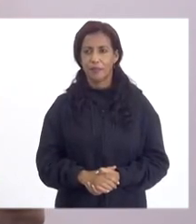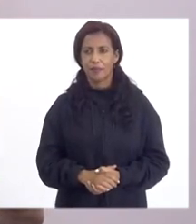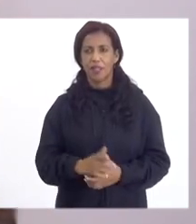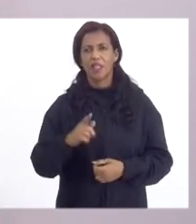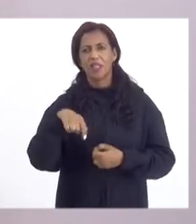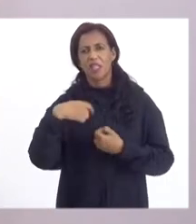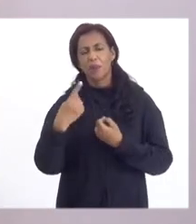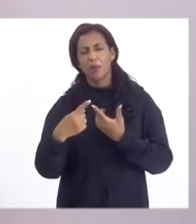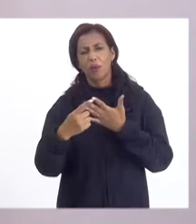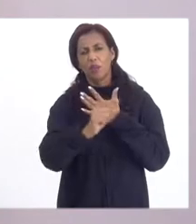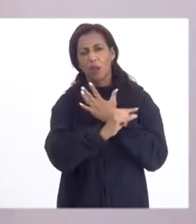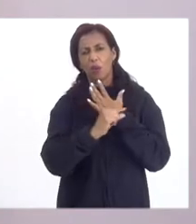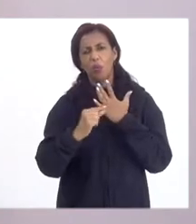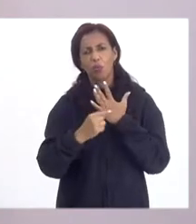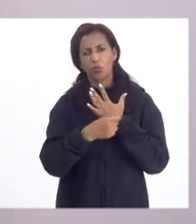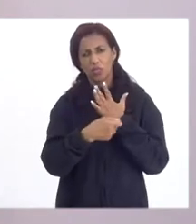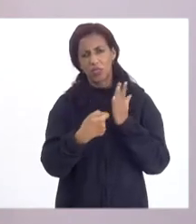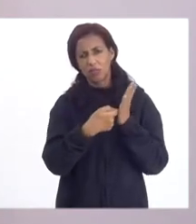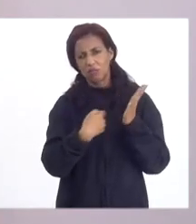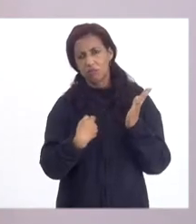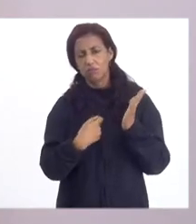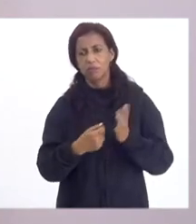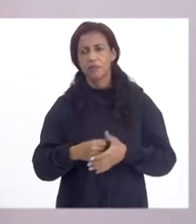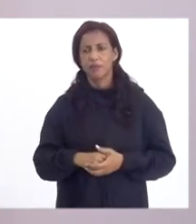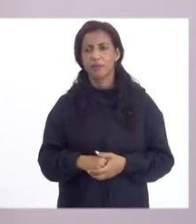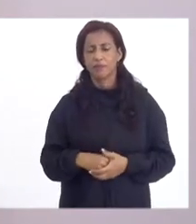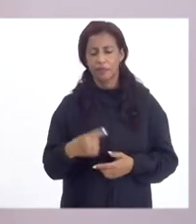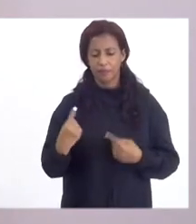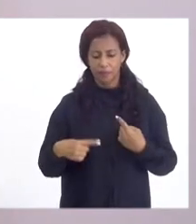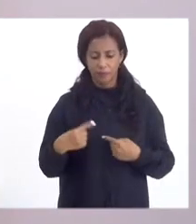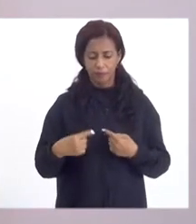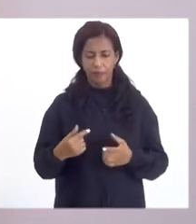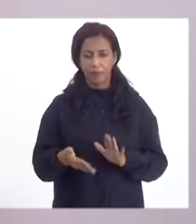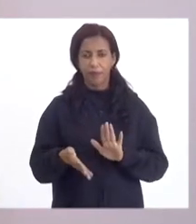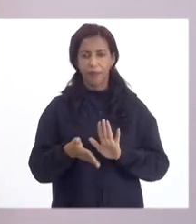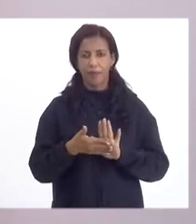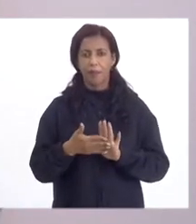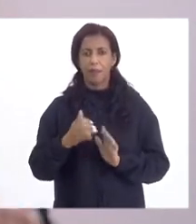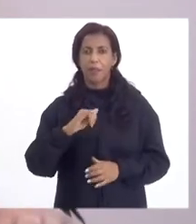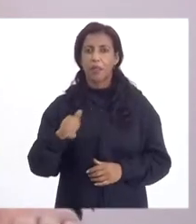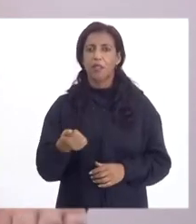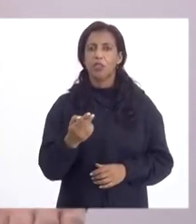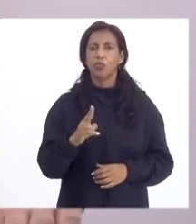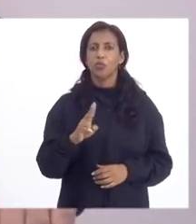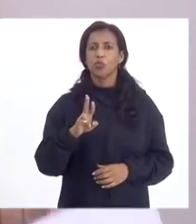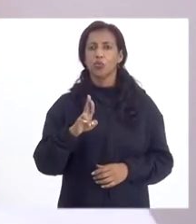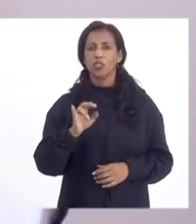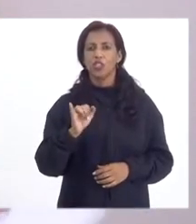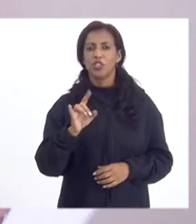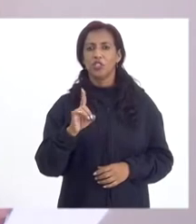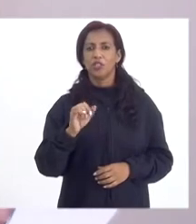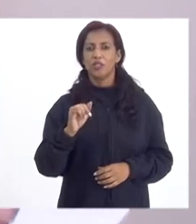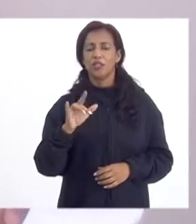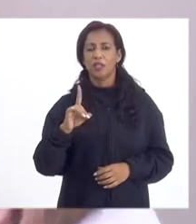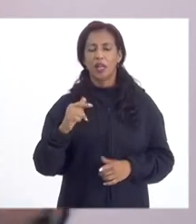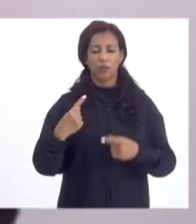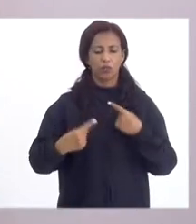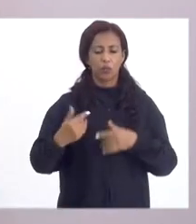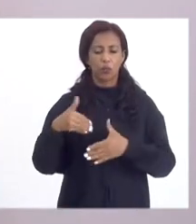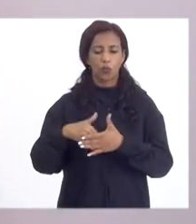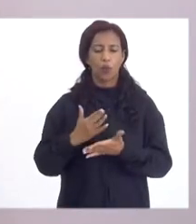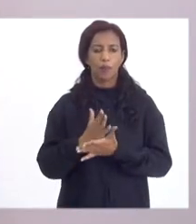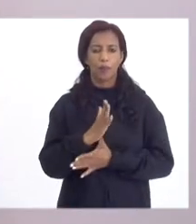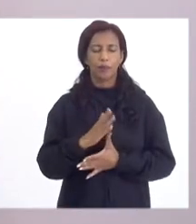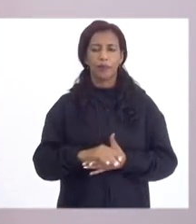Mata. Isso, exato. Então, em discussão, parecer pela juridicidade. Em discussão, em